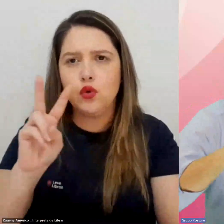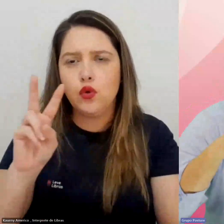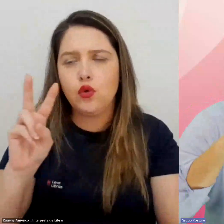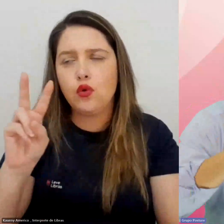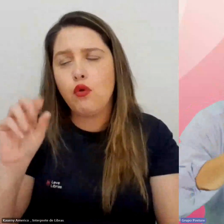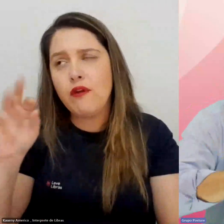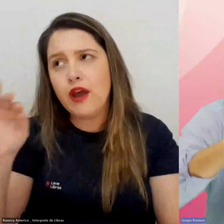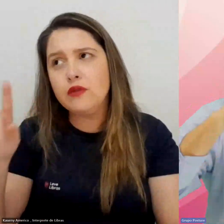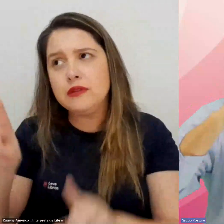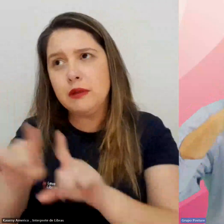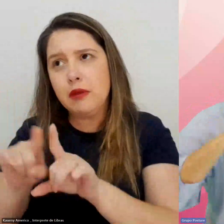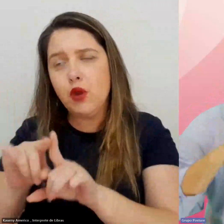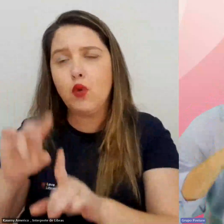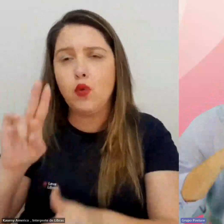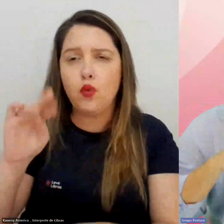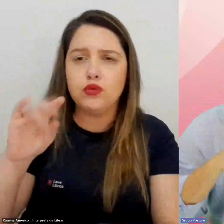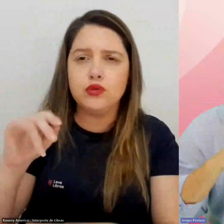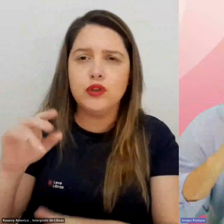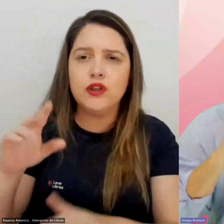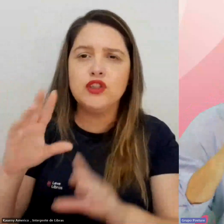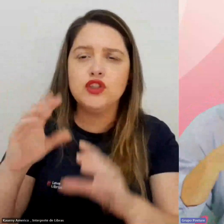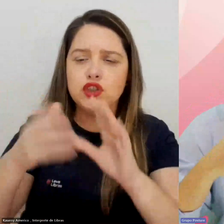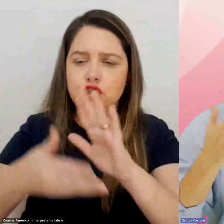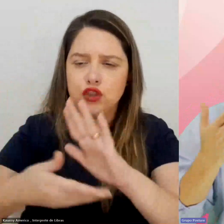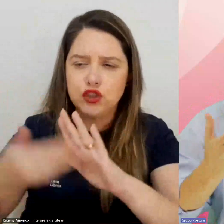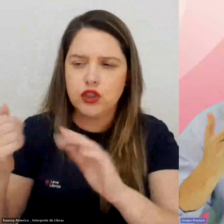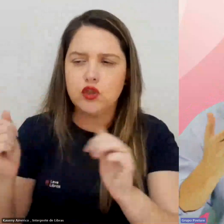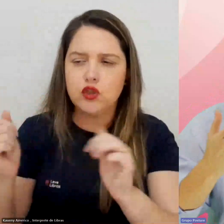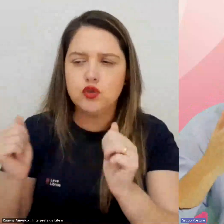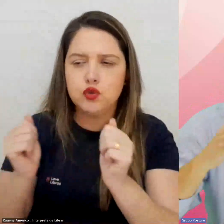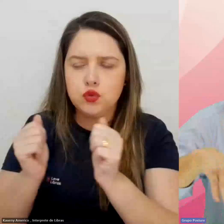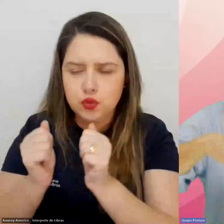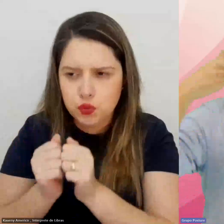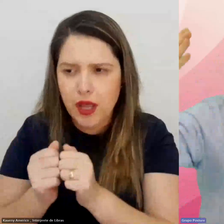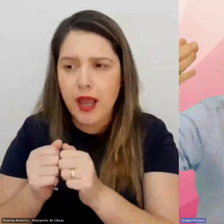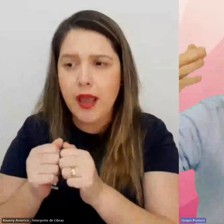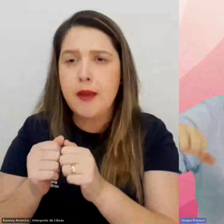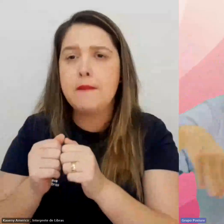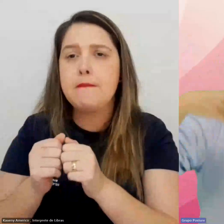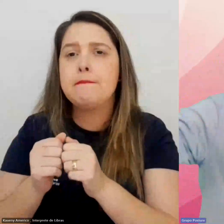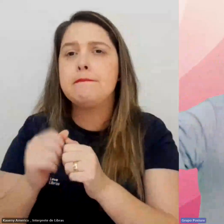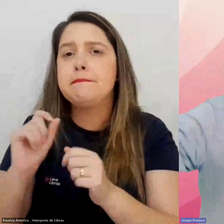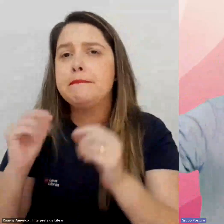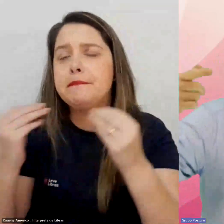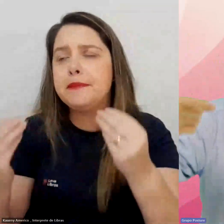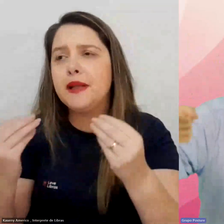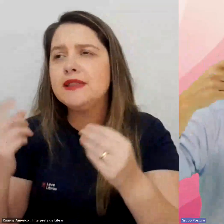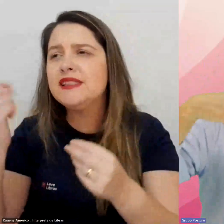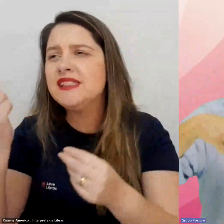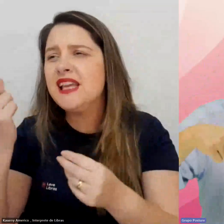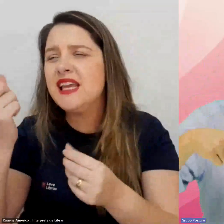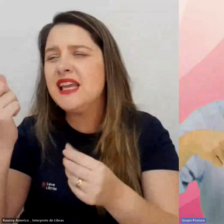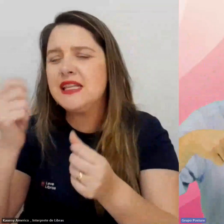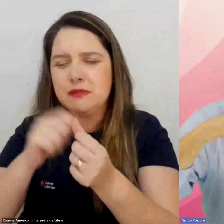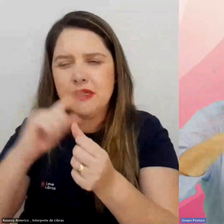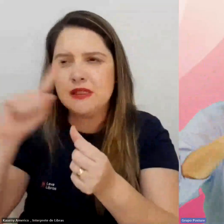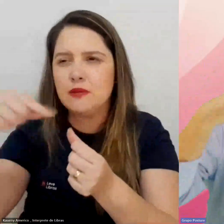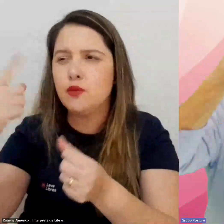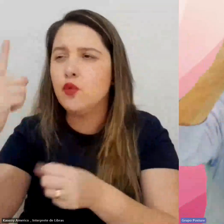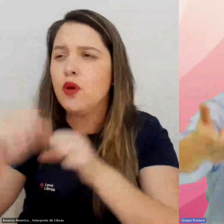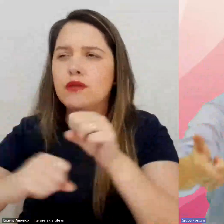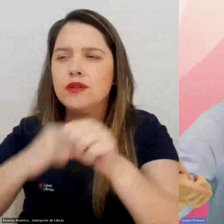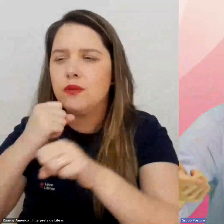Então você acaba retirando junto o útero apenas para que, 6 meses depois, um ano depois, apareceu alguma patologia no útero